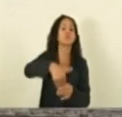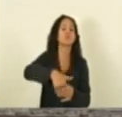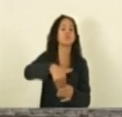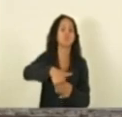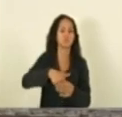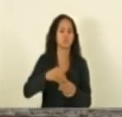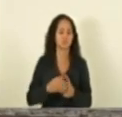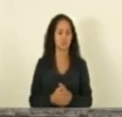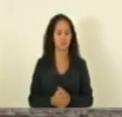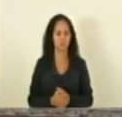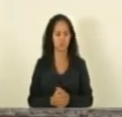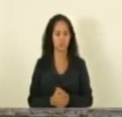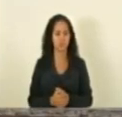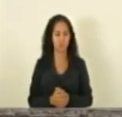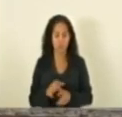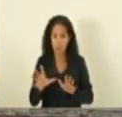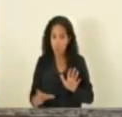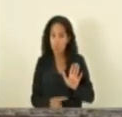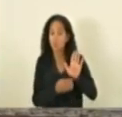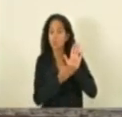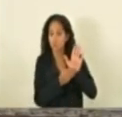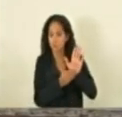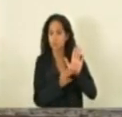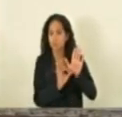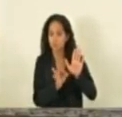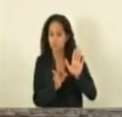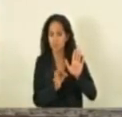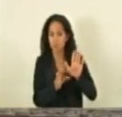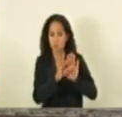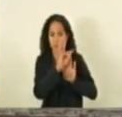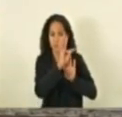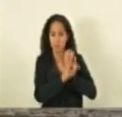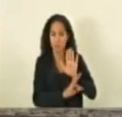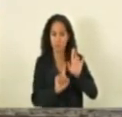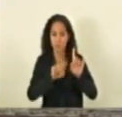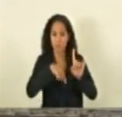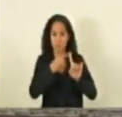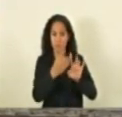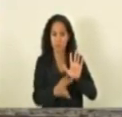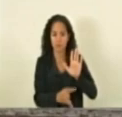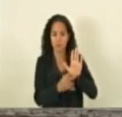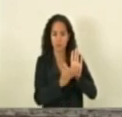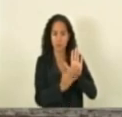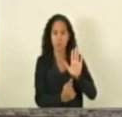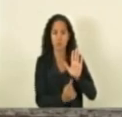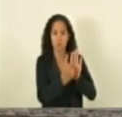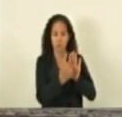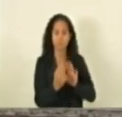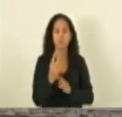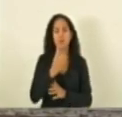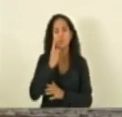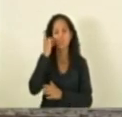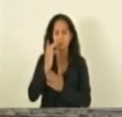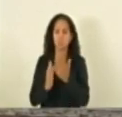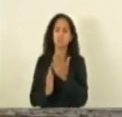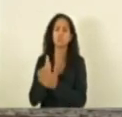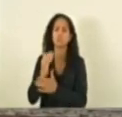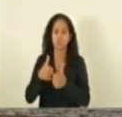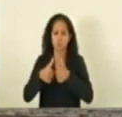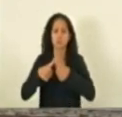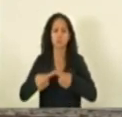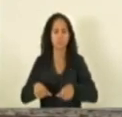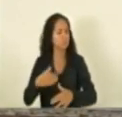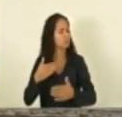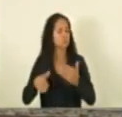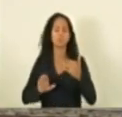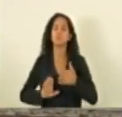votação, com emendas, uma emenda, com emenda, os deputados que aprovam permaneçam como estão,